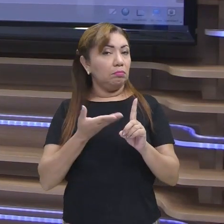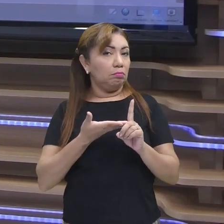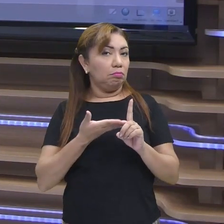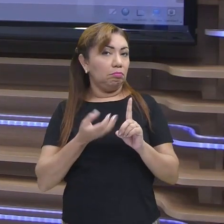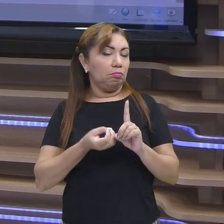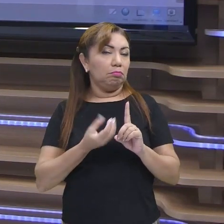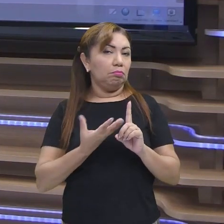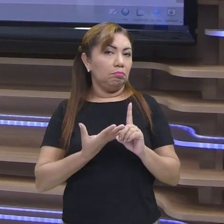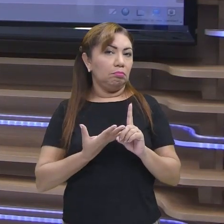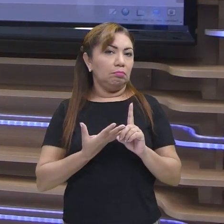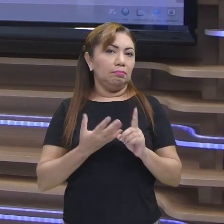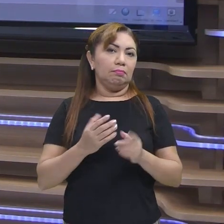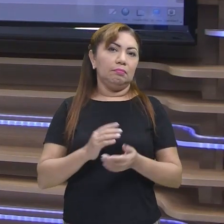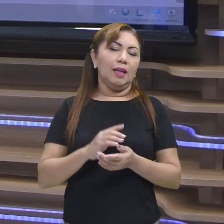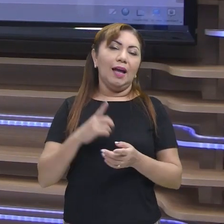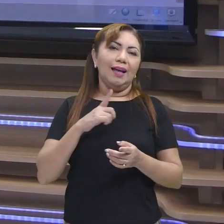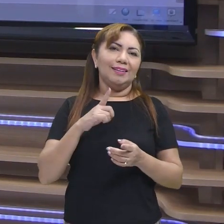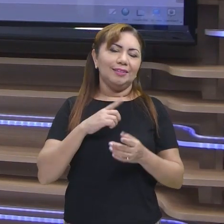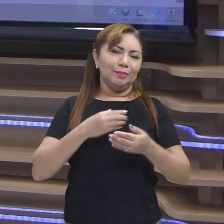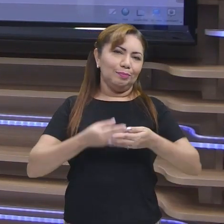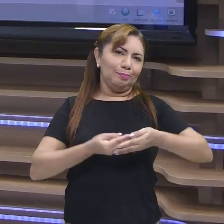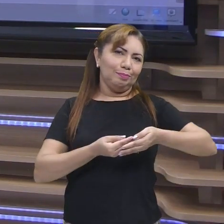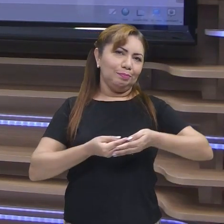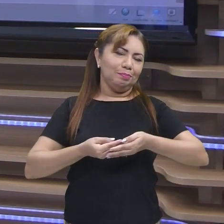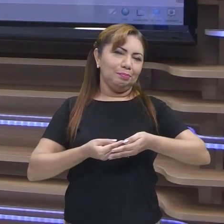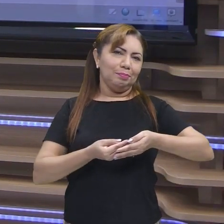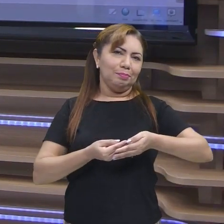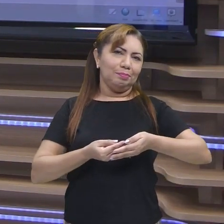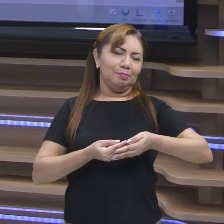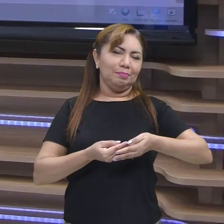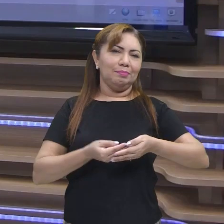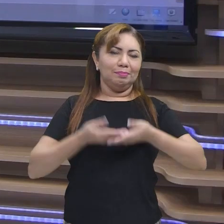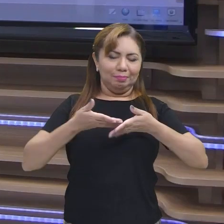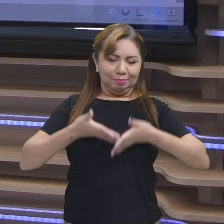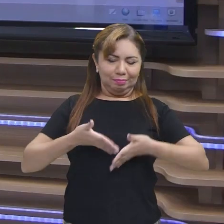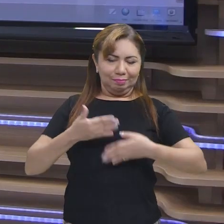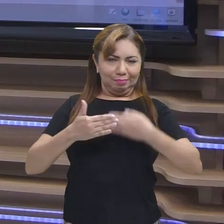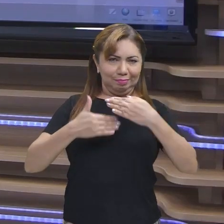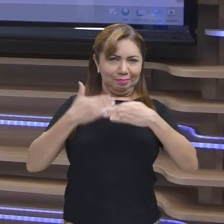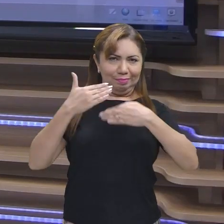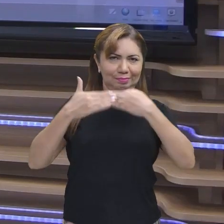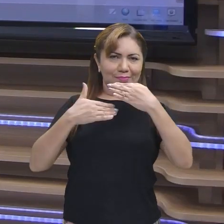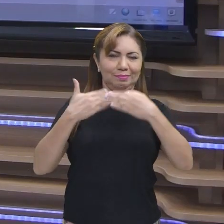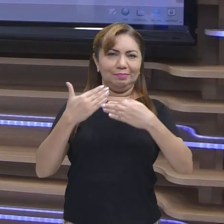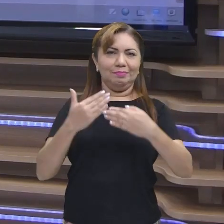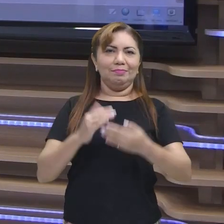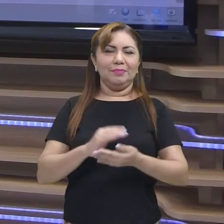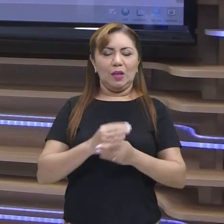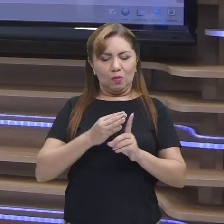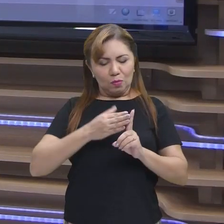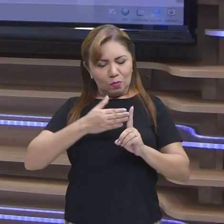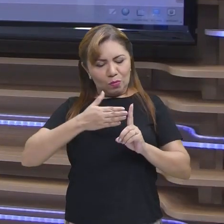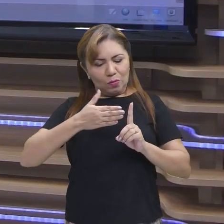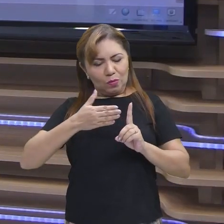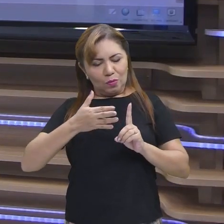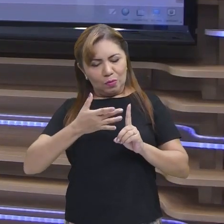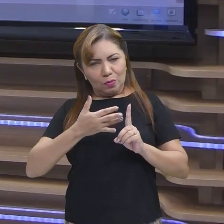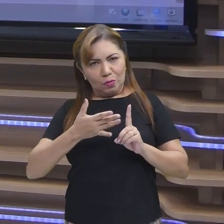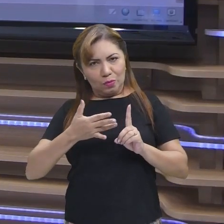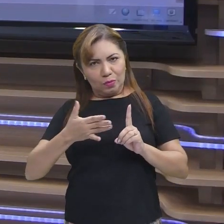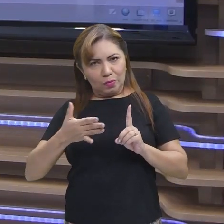eles produzem o zigoto, que é de onde os bebês vão se desenvolver. E passado